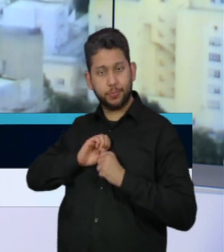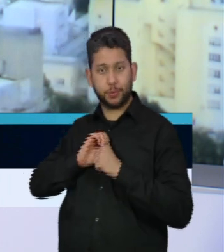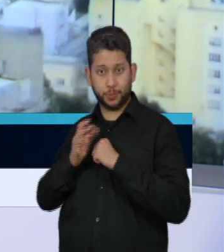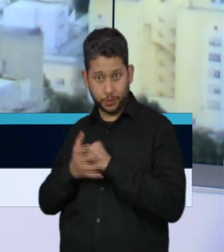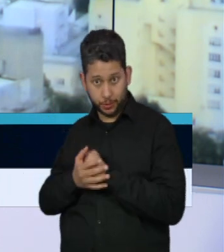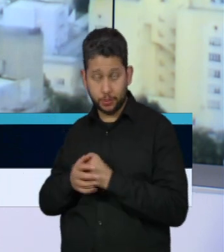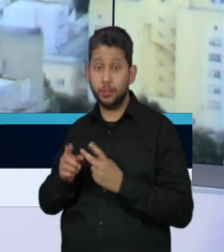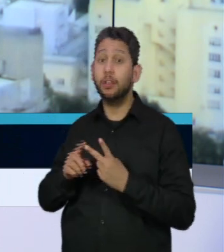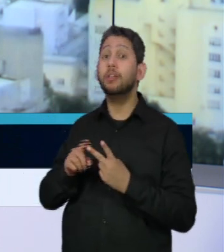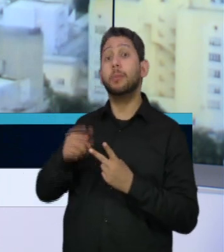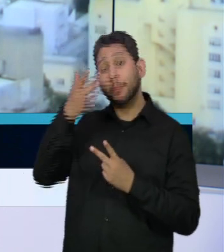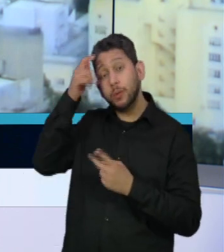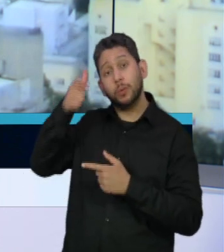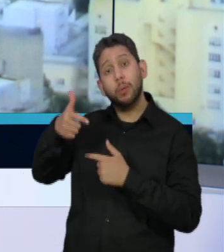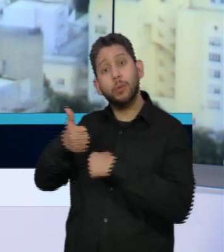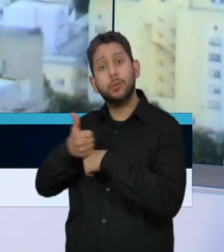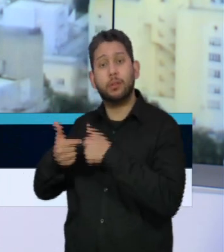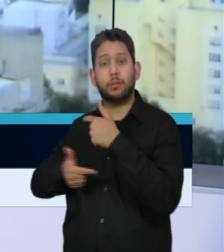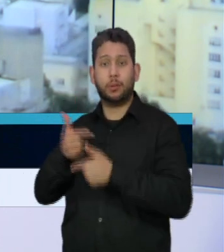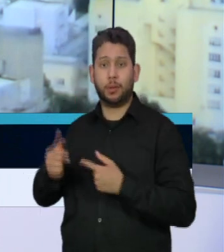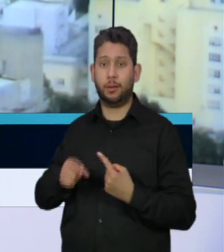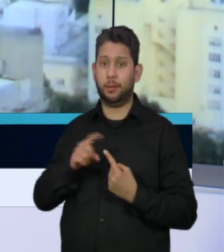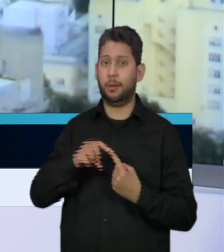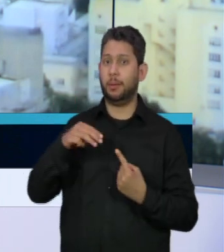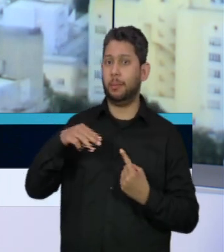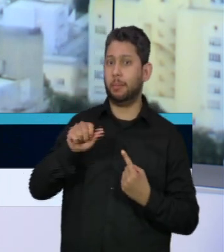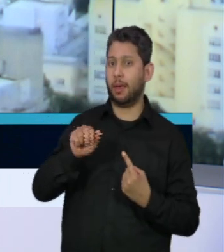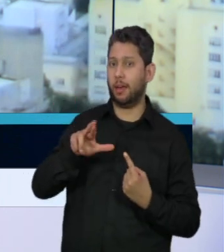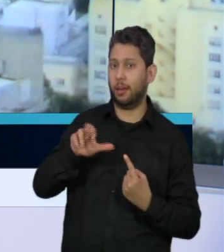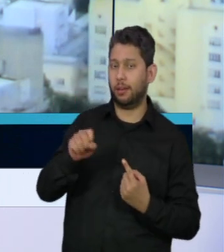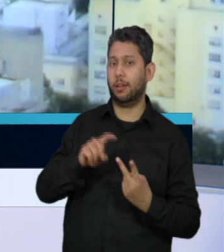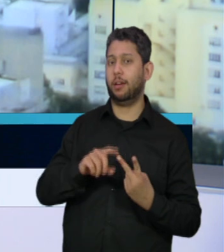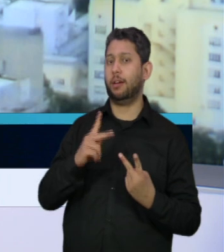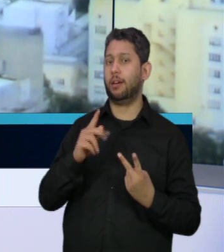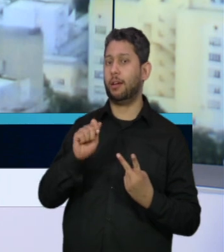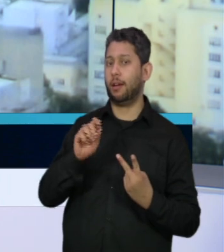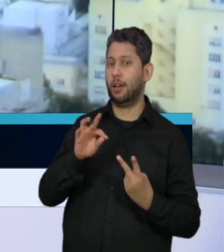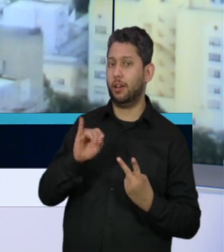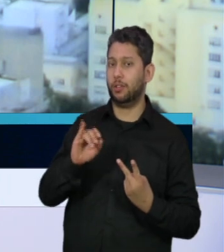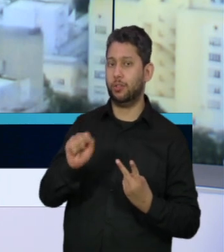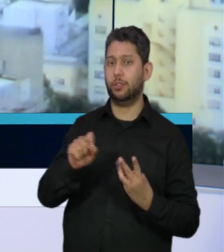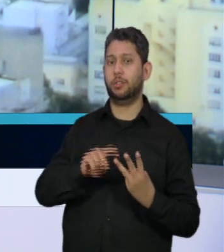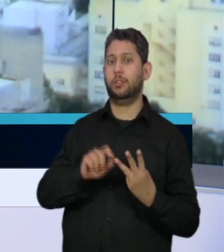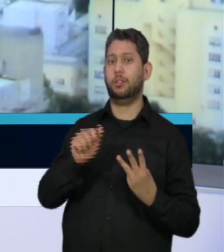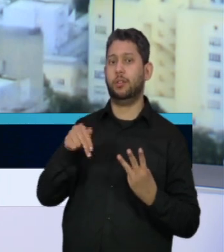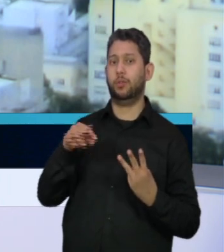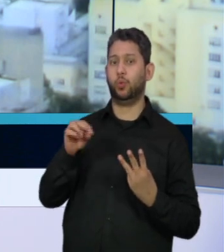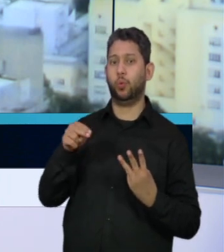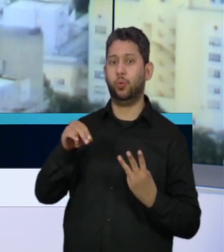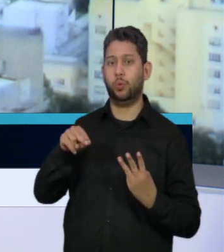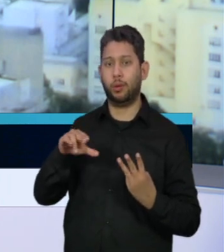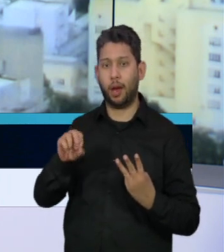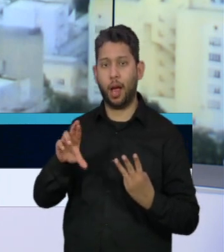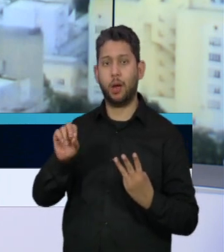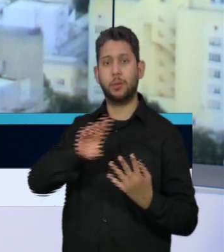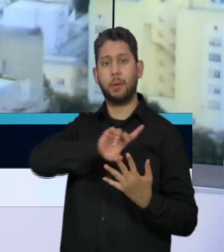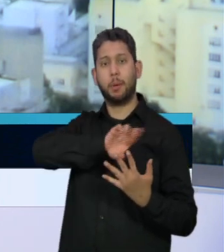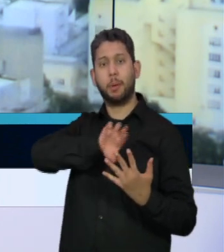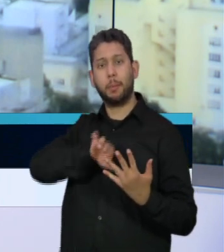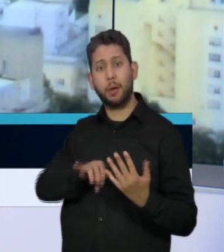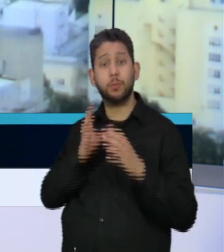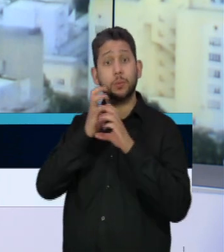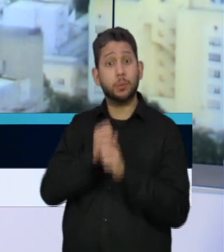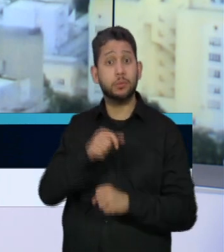Mayra, Kátia, Giovana, Rosane, Arquivaldo, Antônio Carlos e Márcio. 7 pessoas que